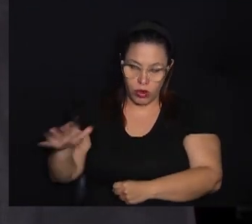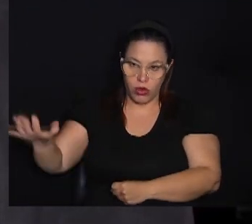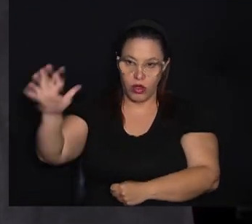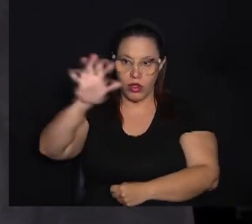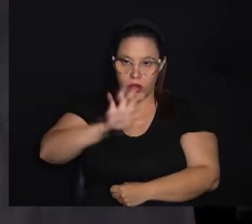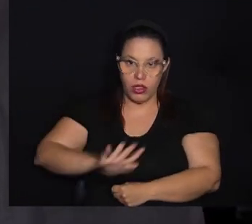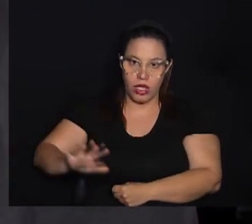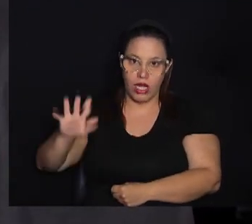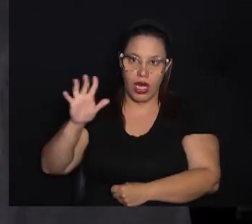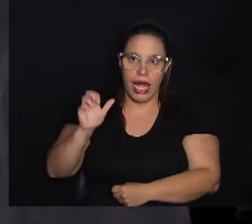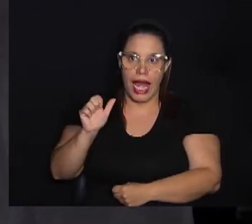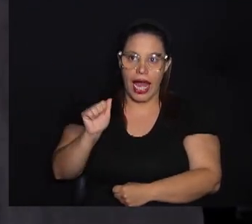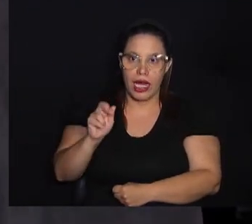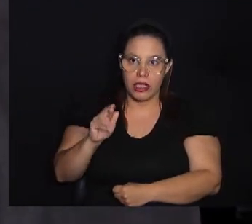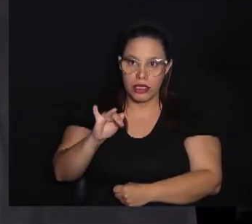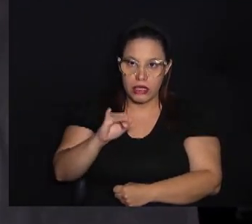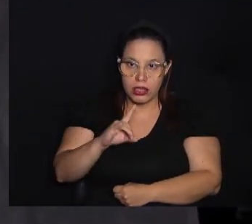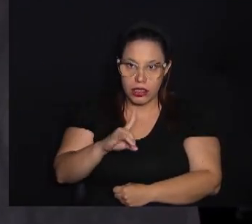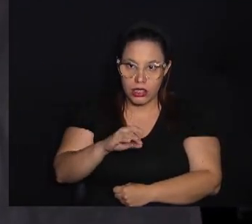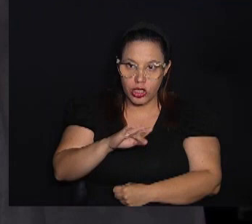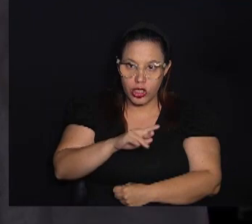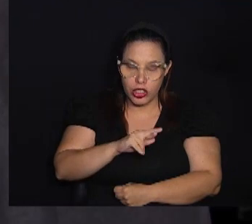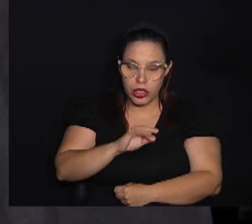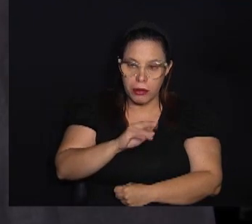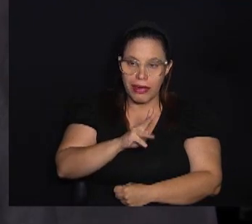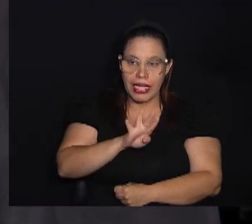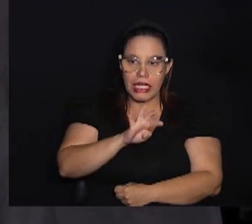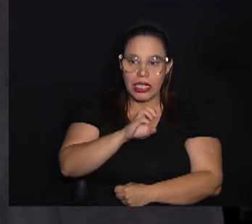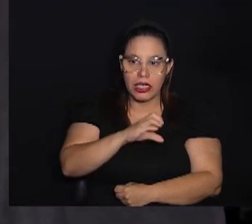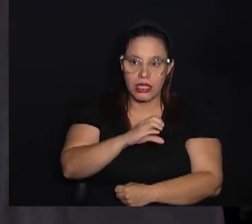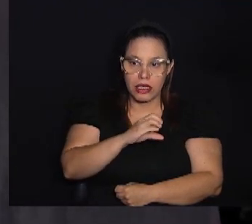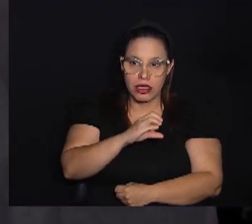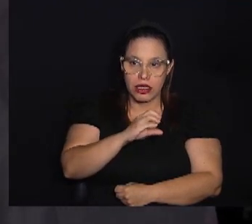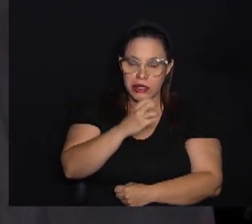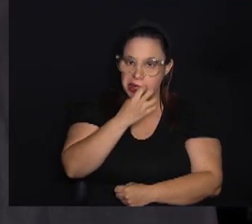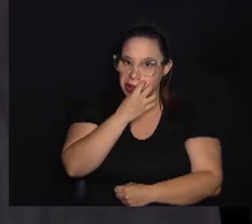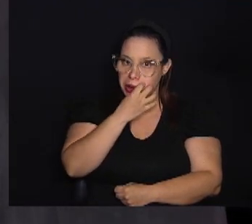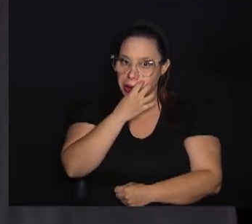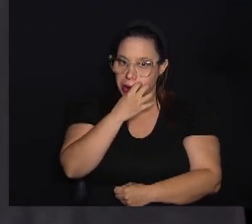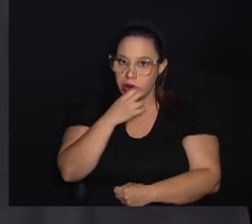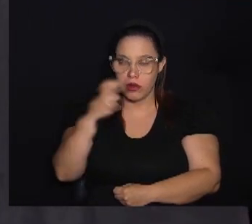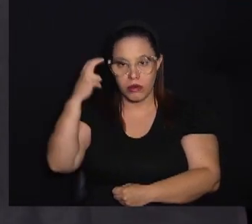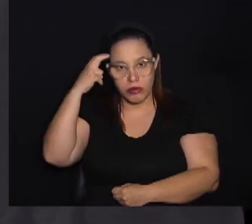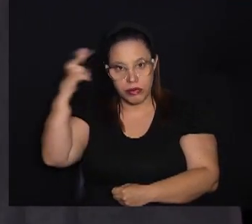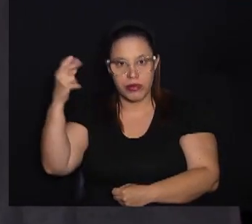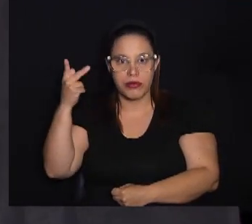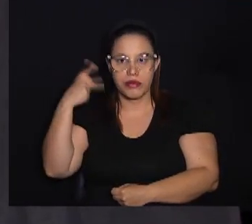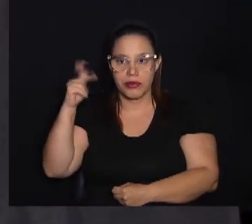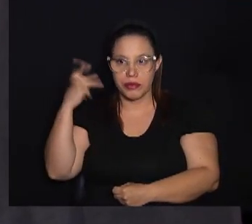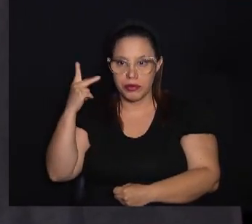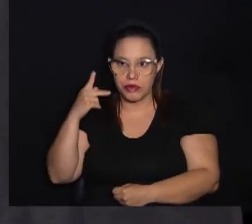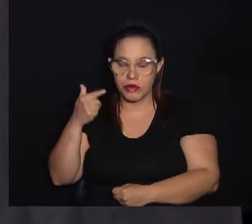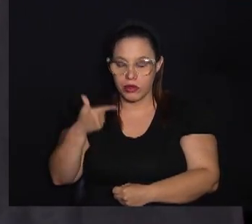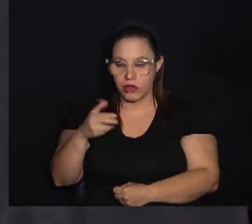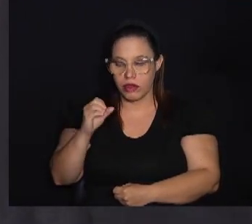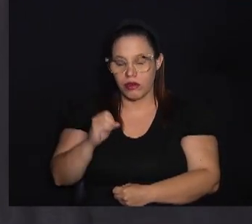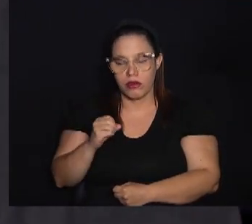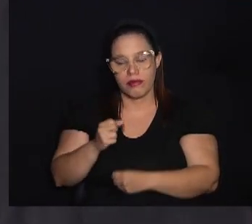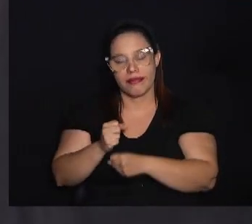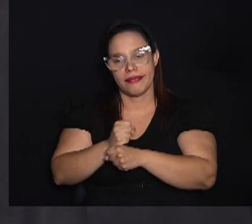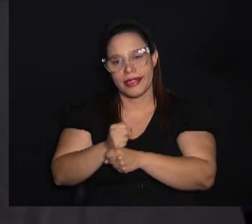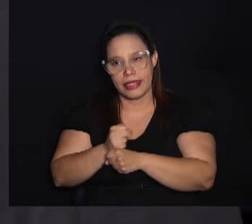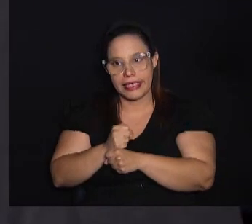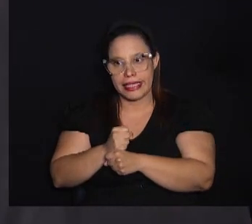Aldir Blanc e, em especial, os pontos de cultura, que é uma política que faz 20 anos e, nesse momento, ganha agora